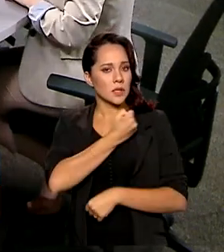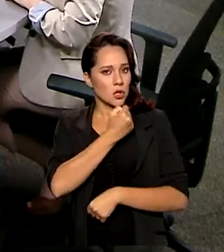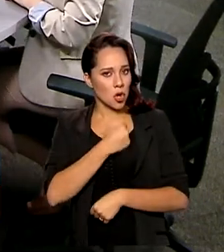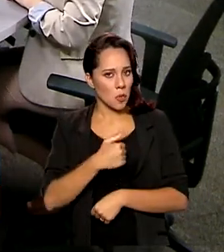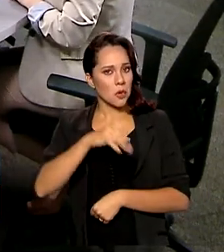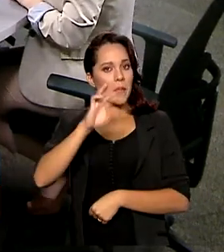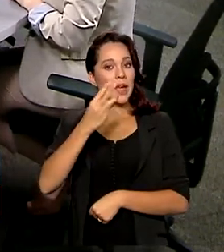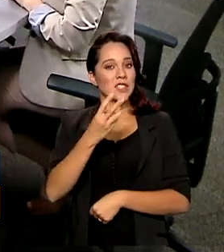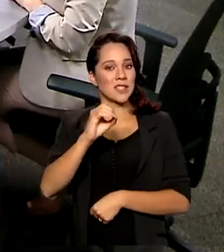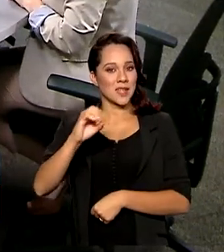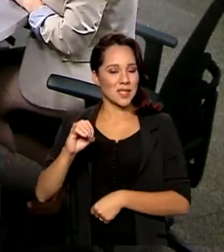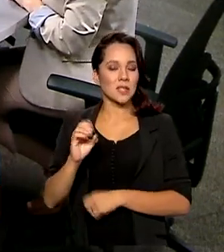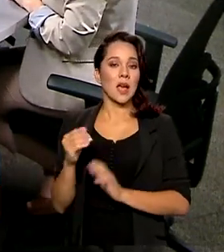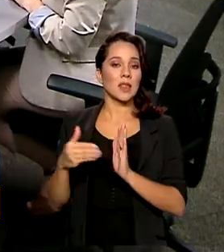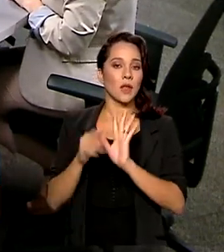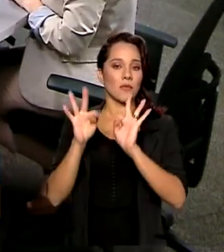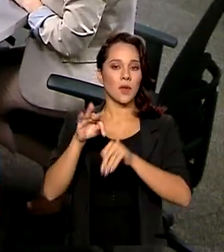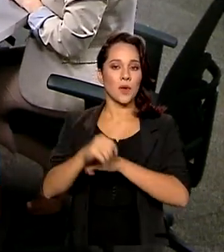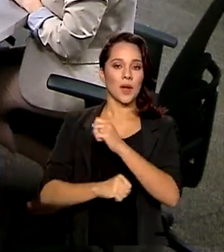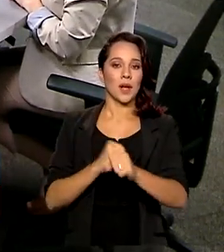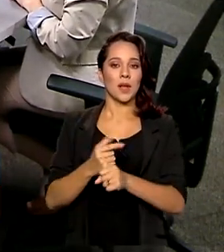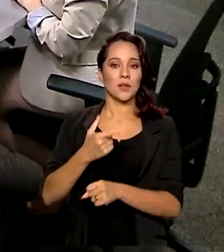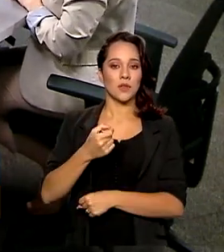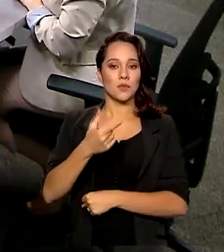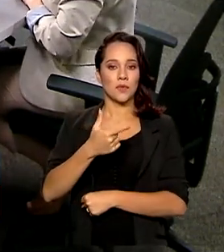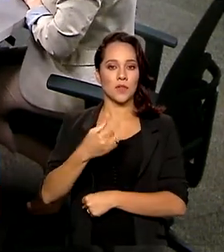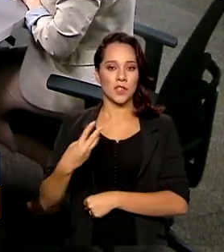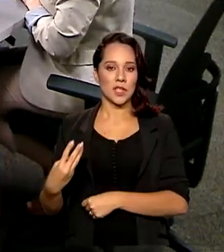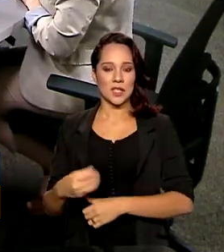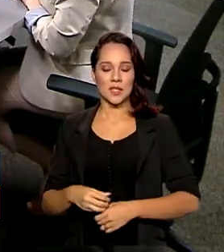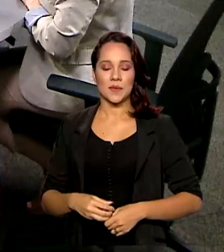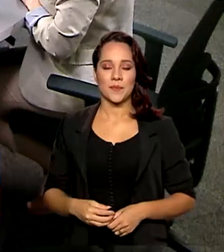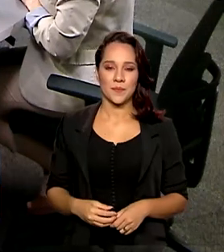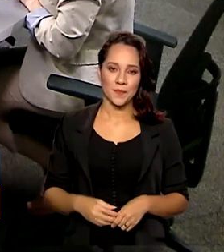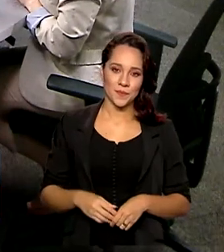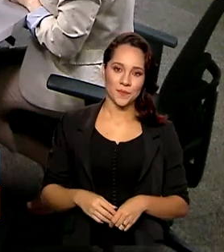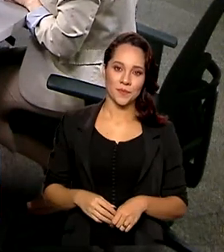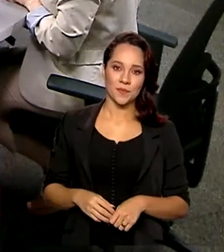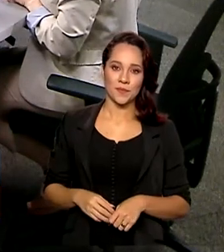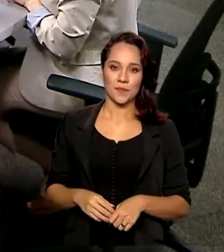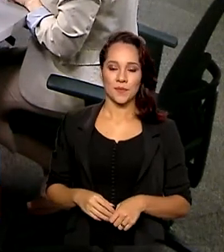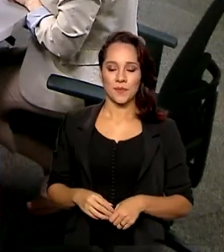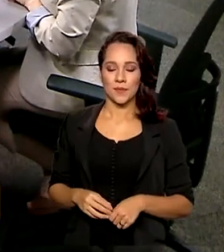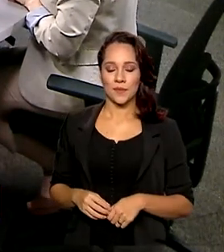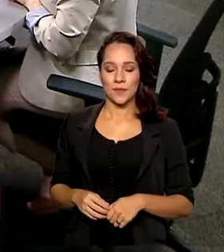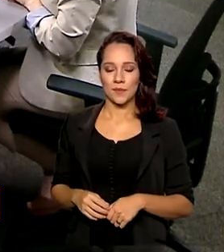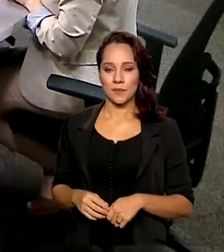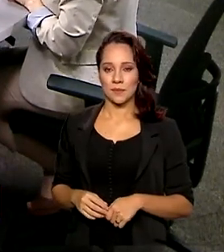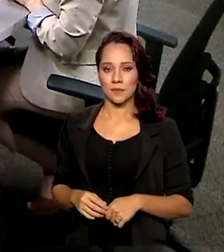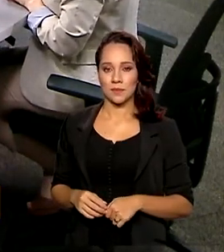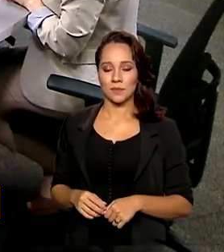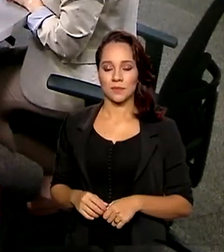chegue a 300 até o final de 2023. Reportagem Jéssica Gonçalves.